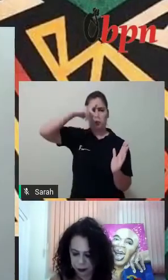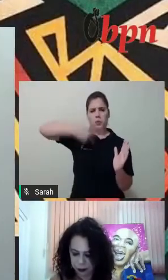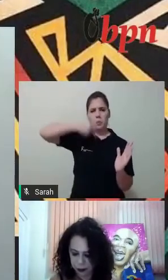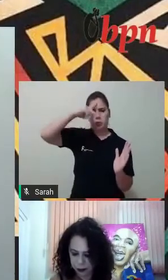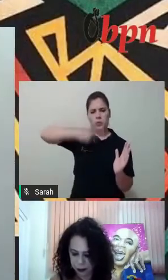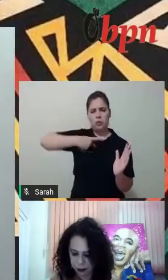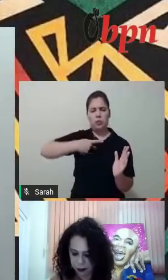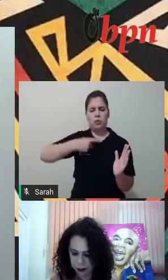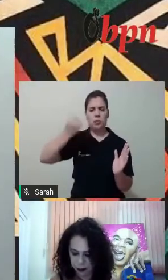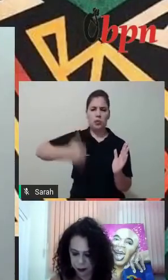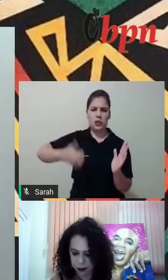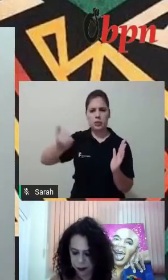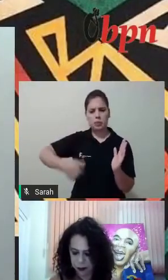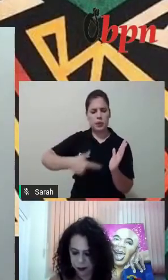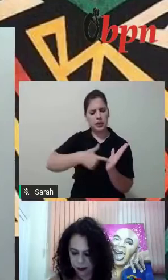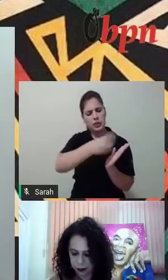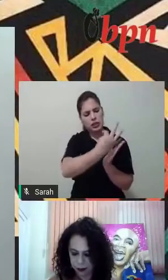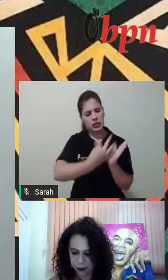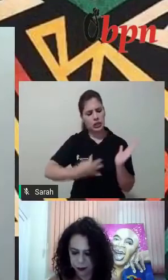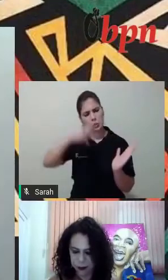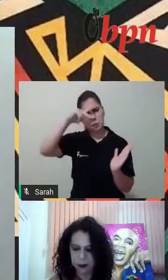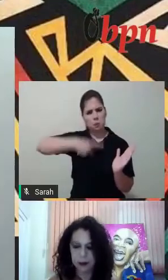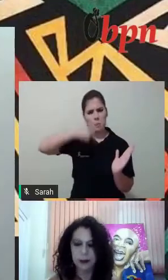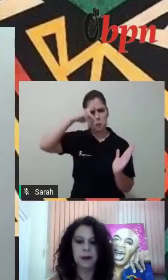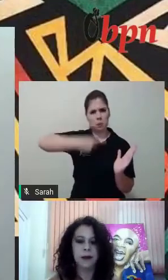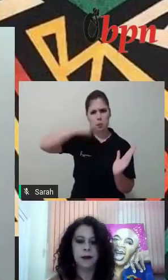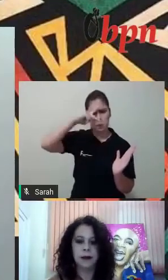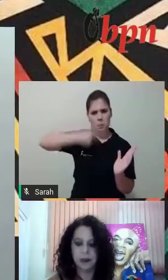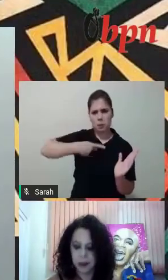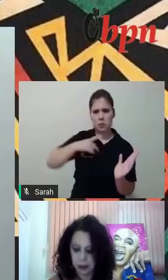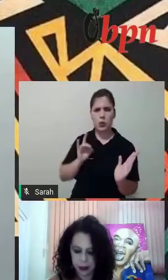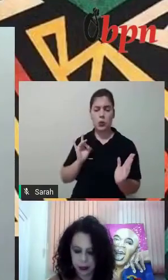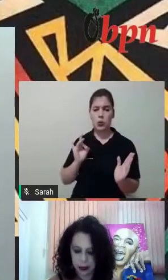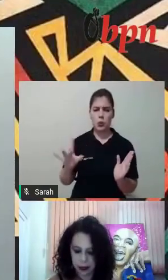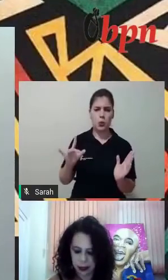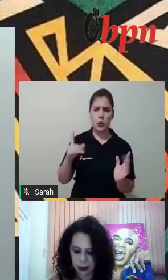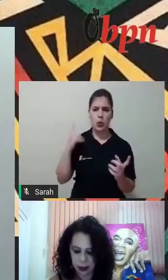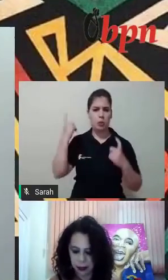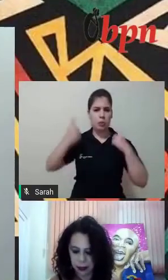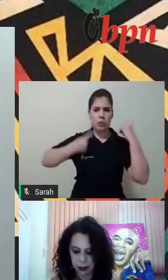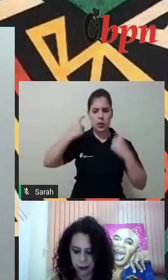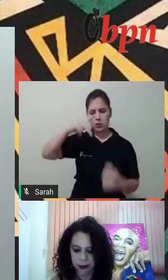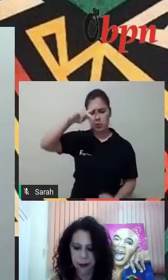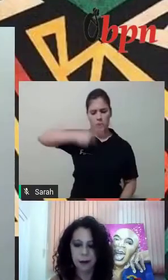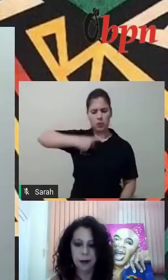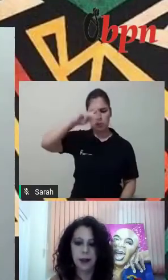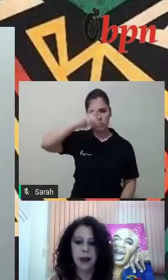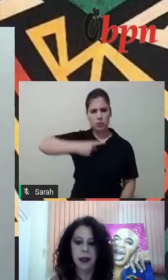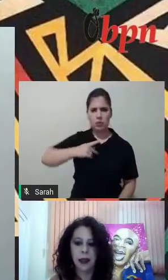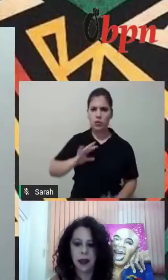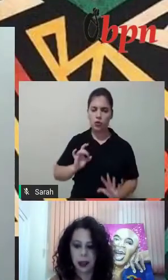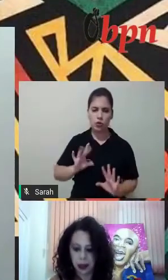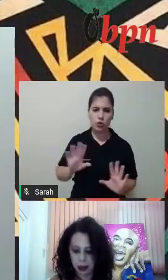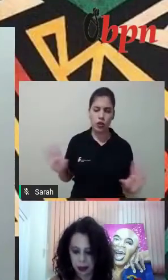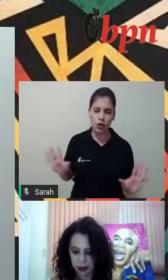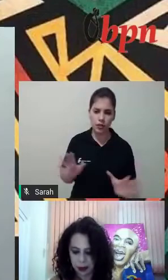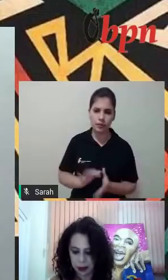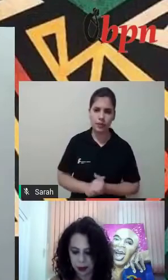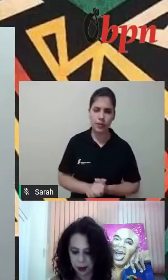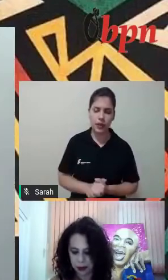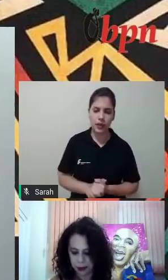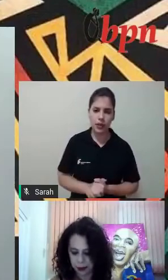si, ou uma escrita narcísica. E o que eu tenho também